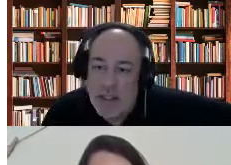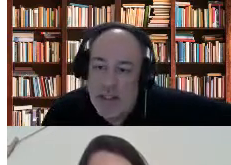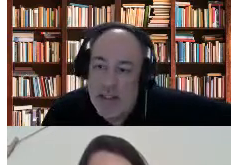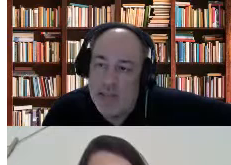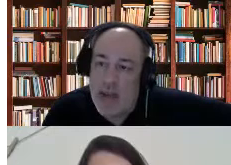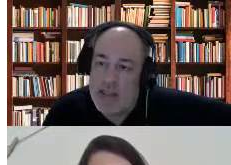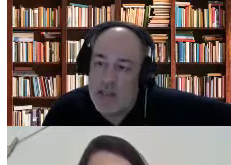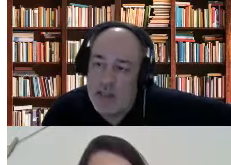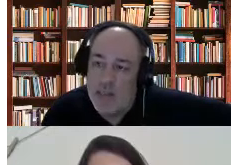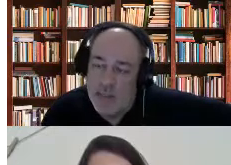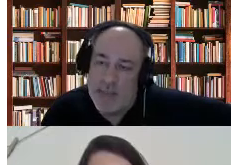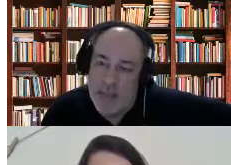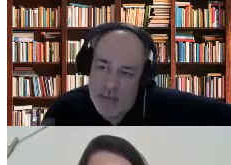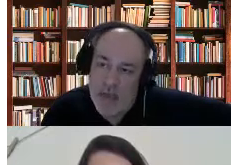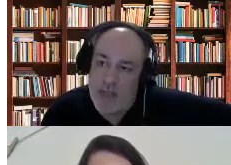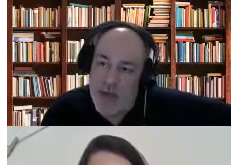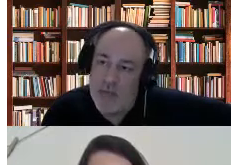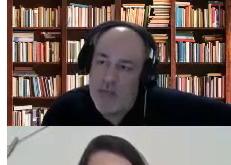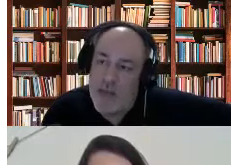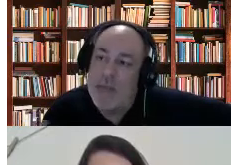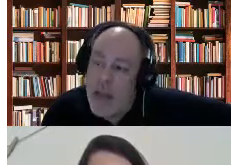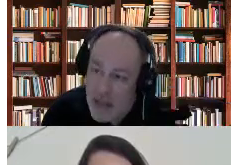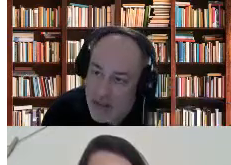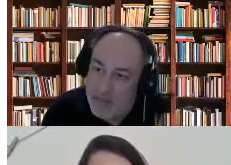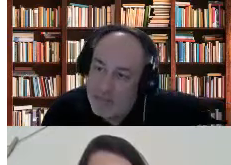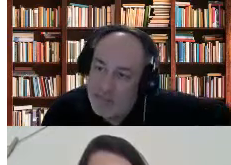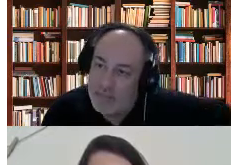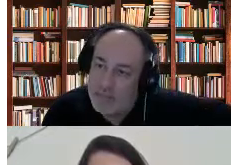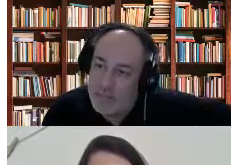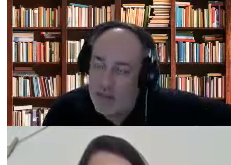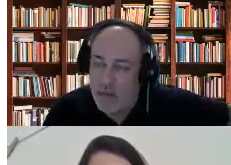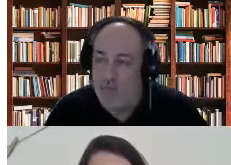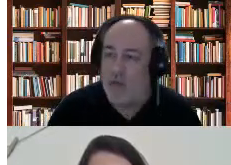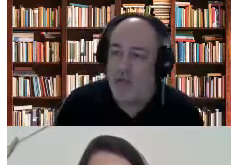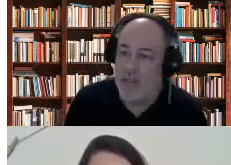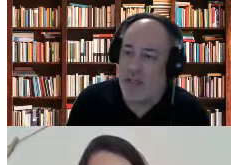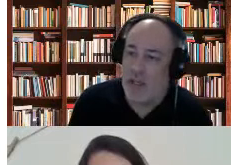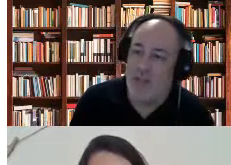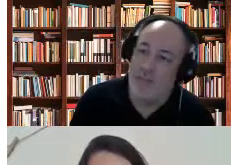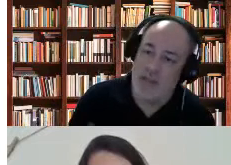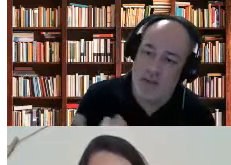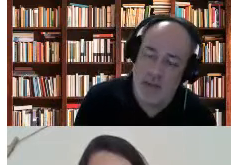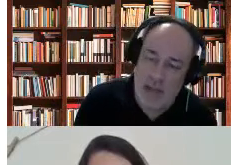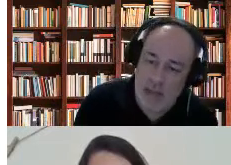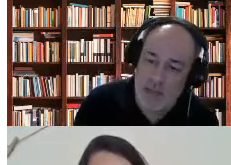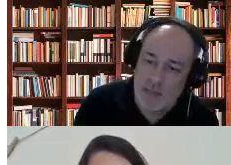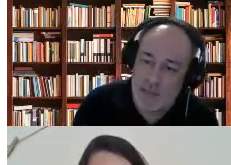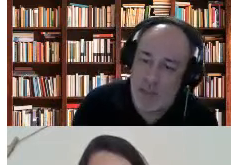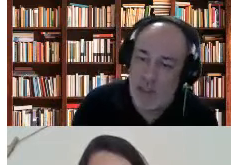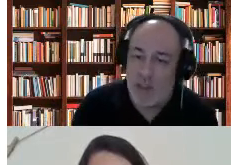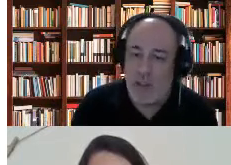e ele passa, esse efluente vai para um MBR, tá? Então, ele pega um efluente tratado, passa no